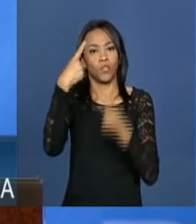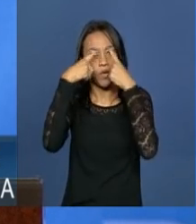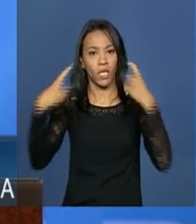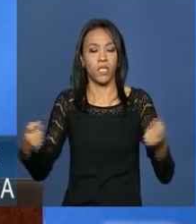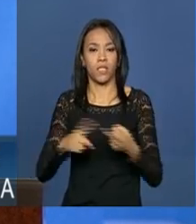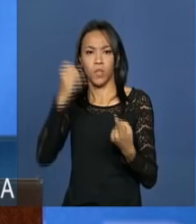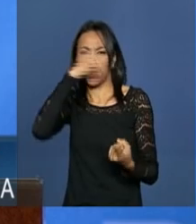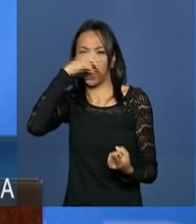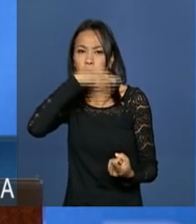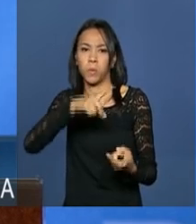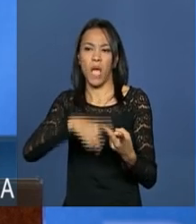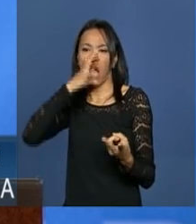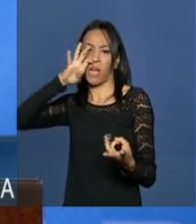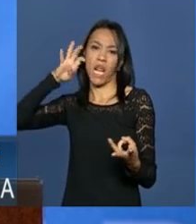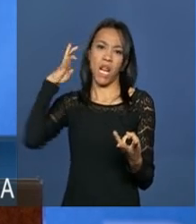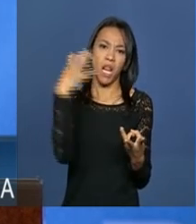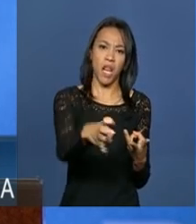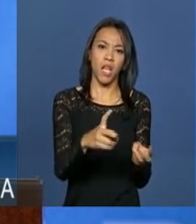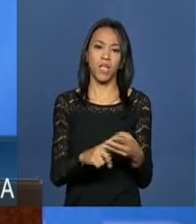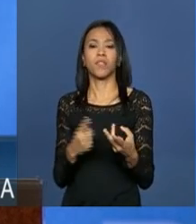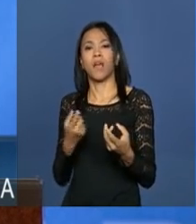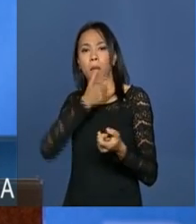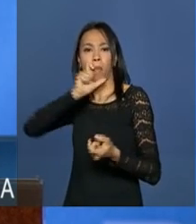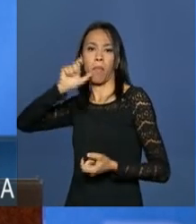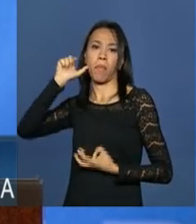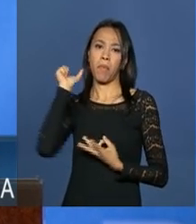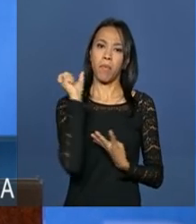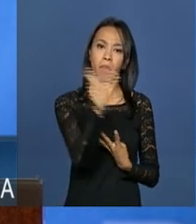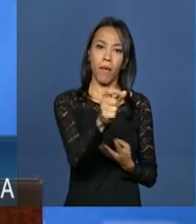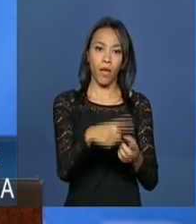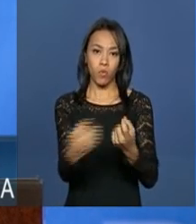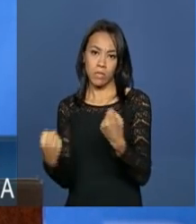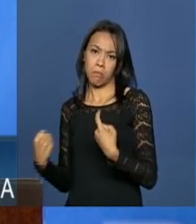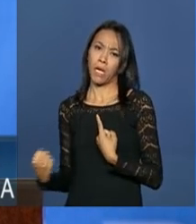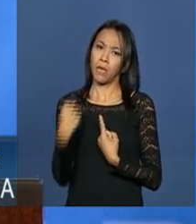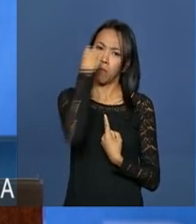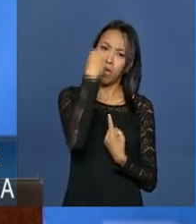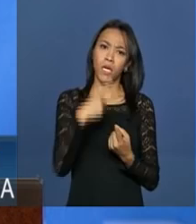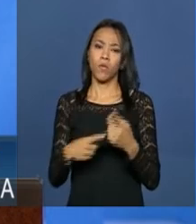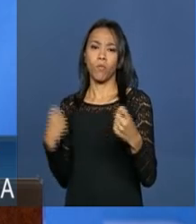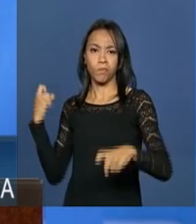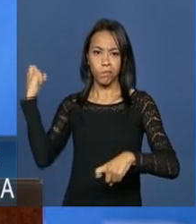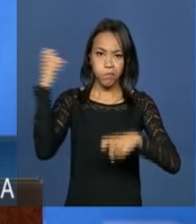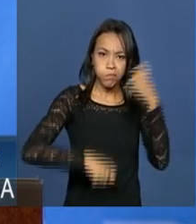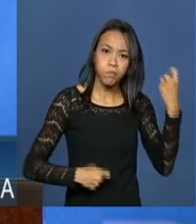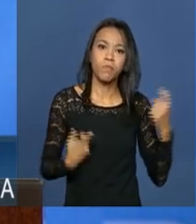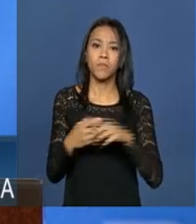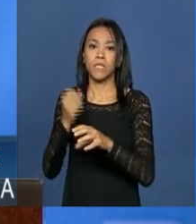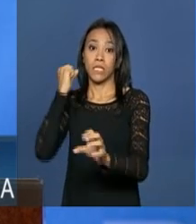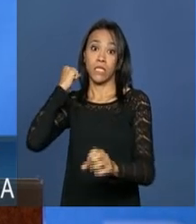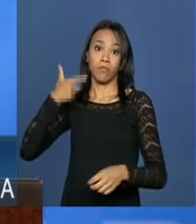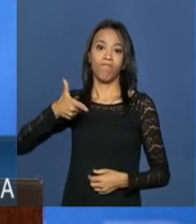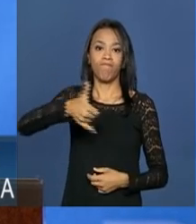insulto, a ofensa, a agressão física, o espancamento, o estupro, o